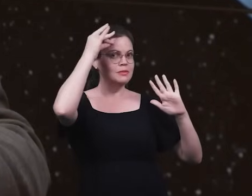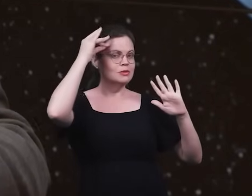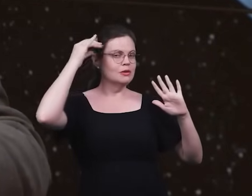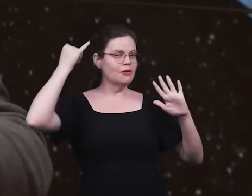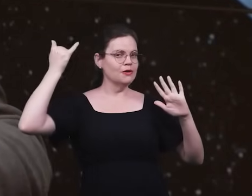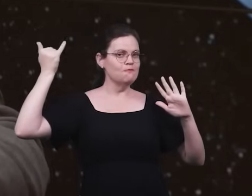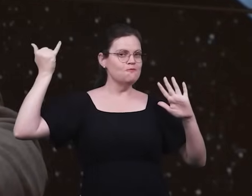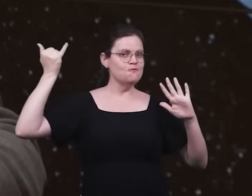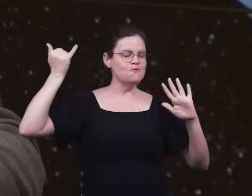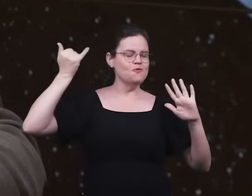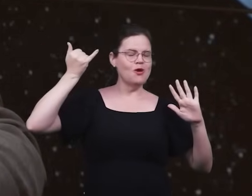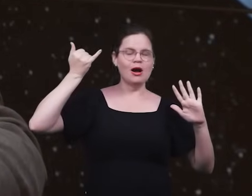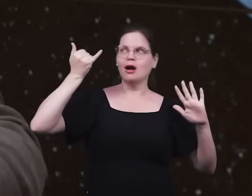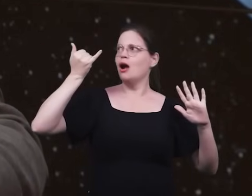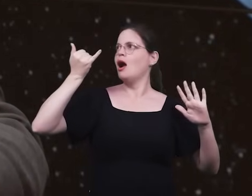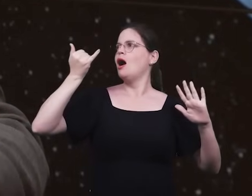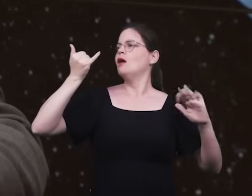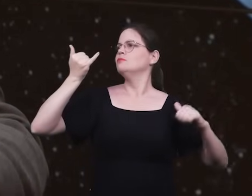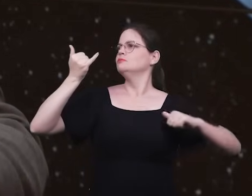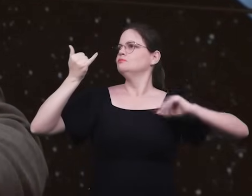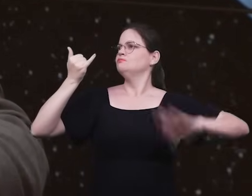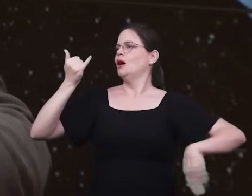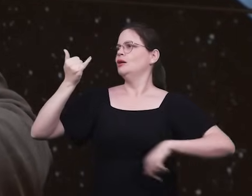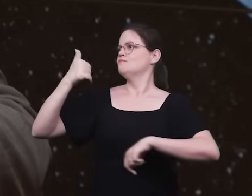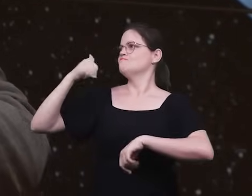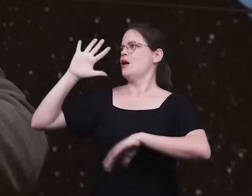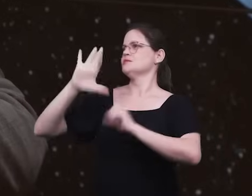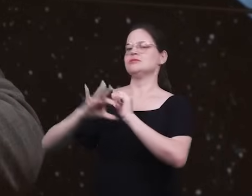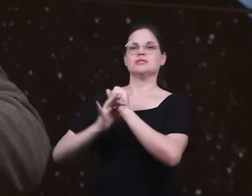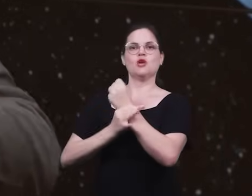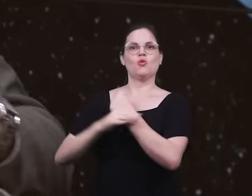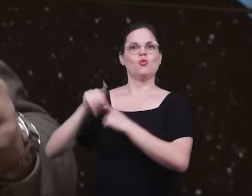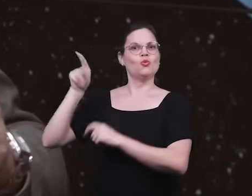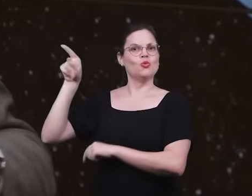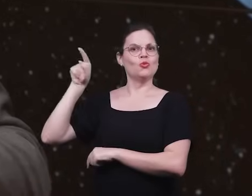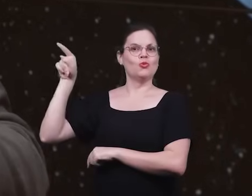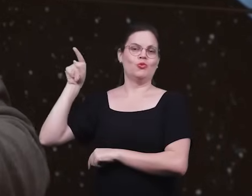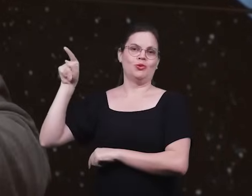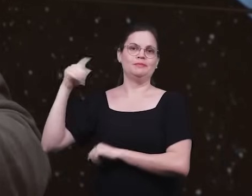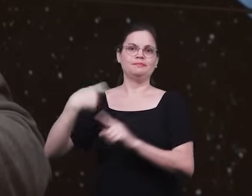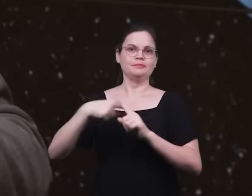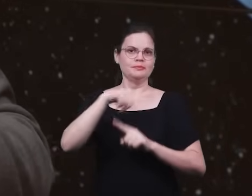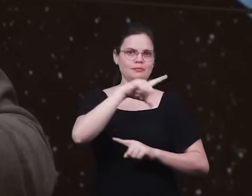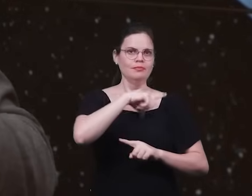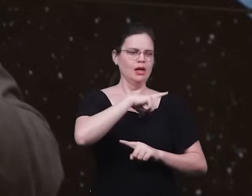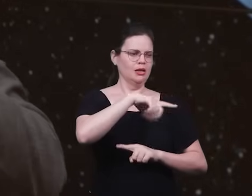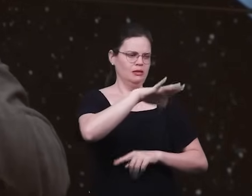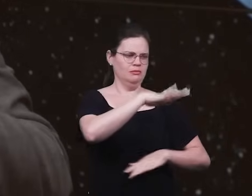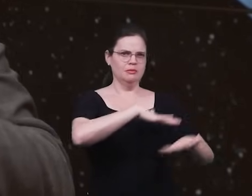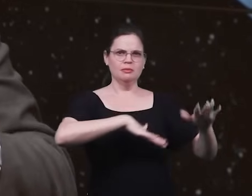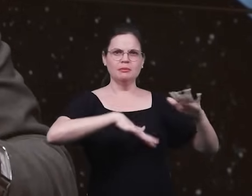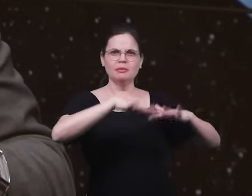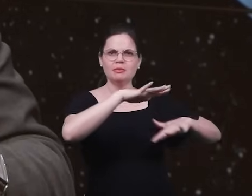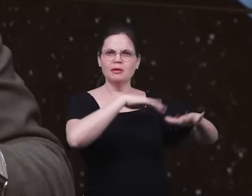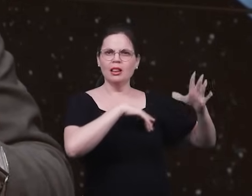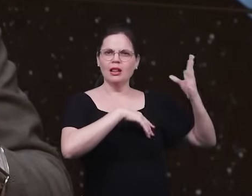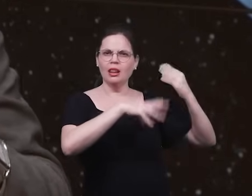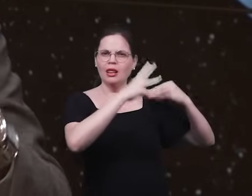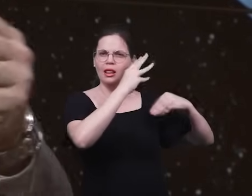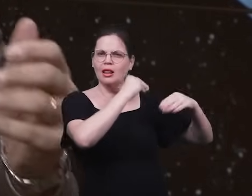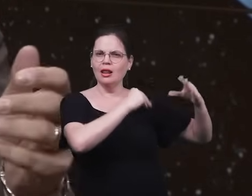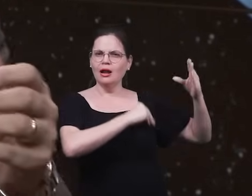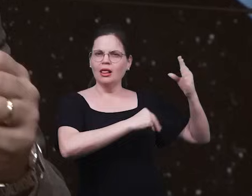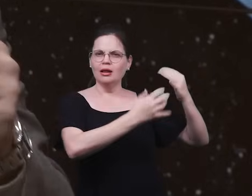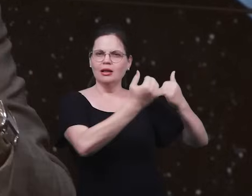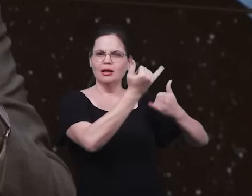voz que dá segurança Amém então nos momentos em que muitas vozes se levantam às vezes até o irmão que tá participando em